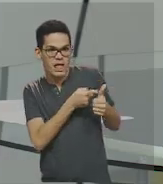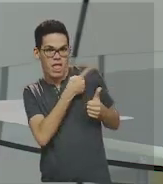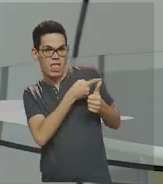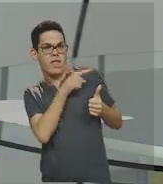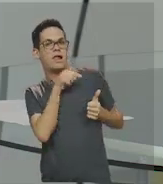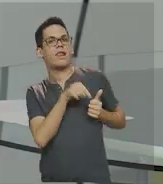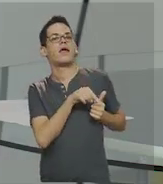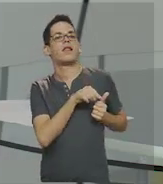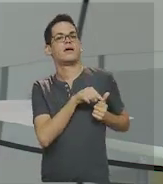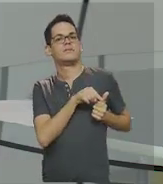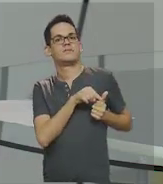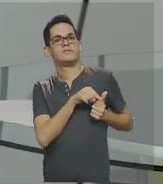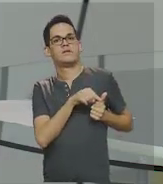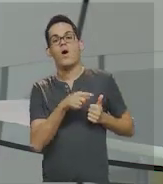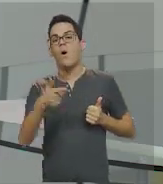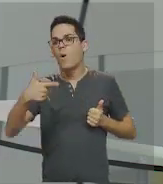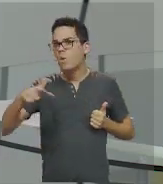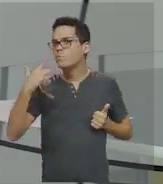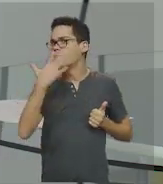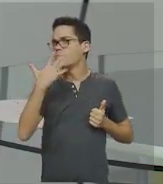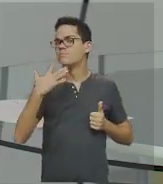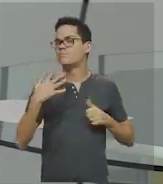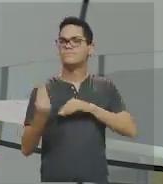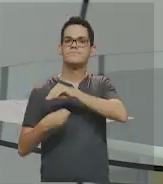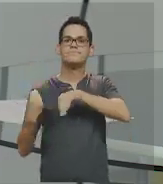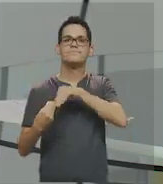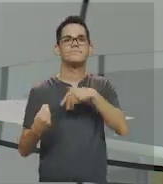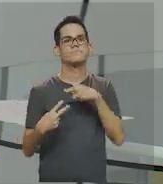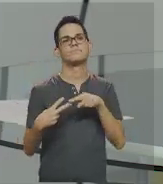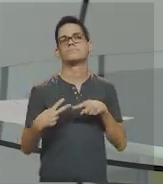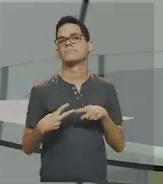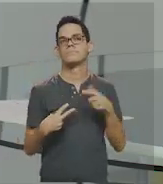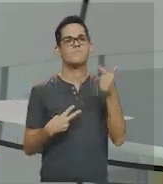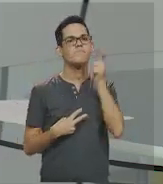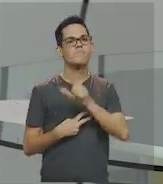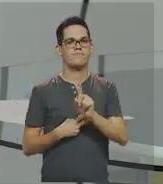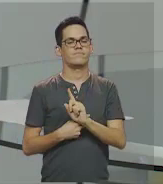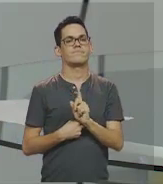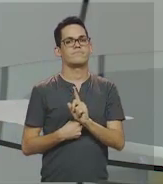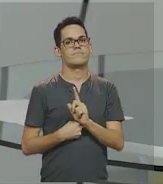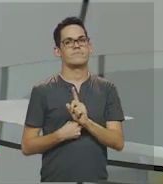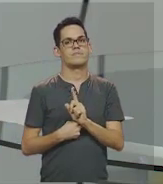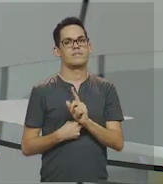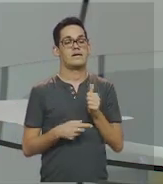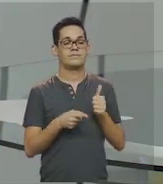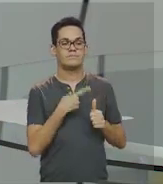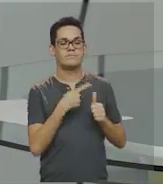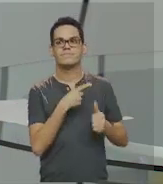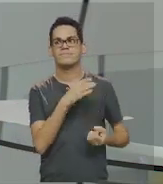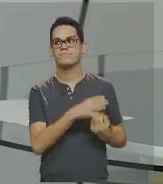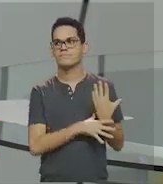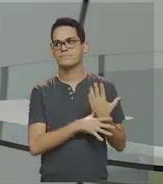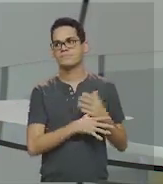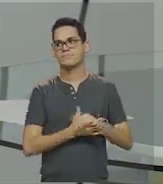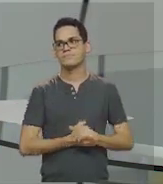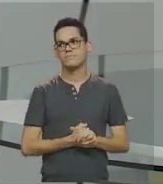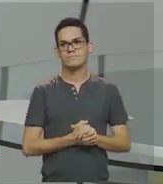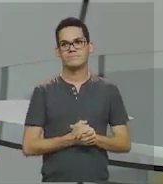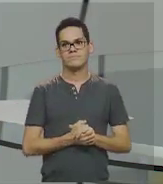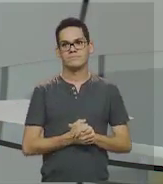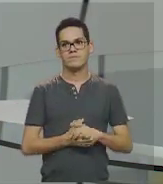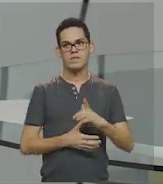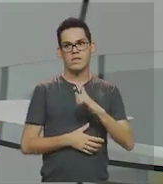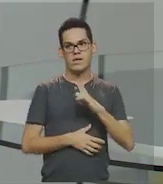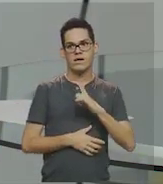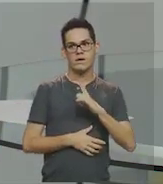ninguém consegue construir essa cor misturando dois pigmentos. Elas não são cores formadas. Ou você